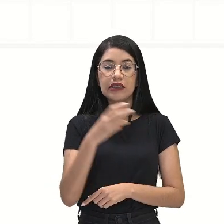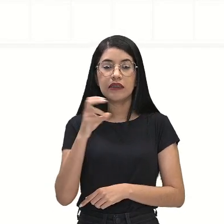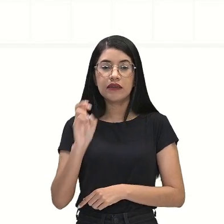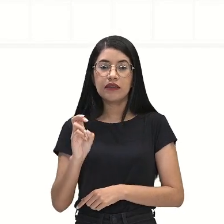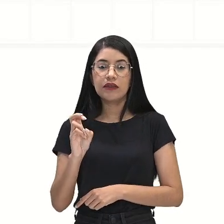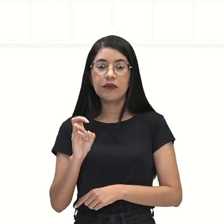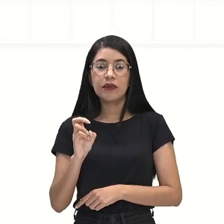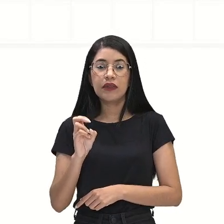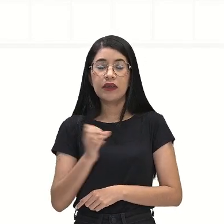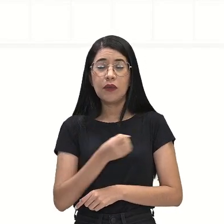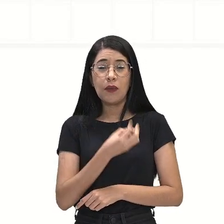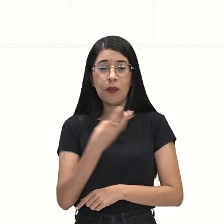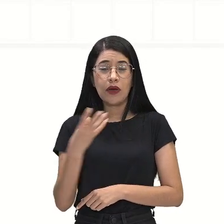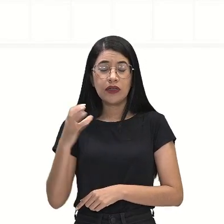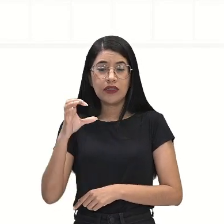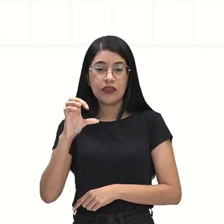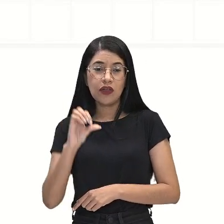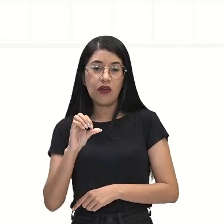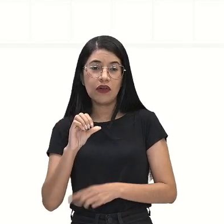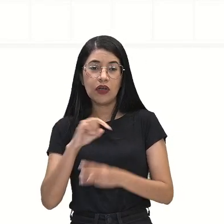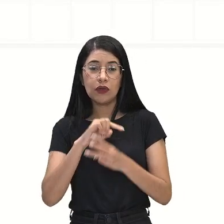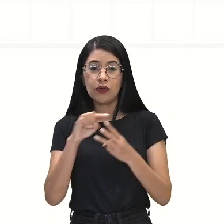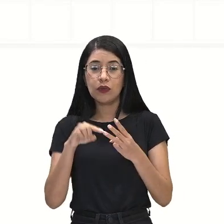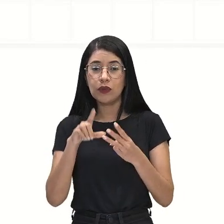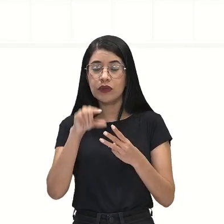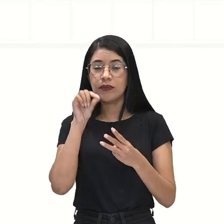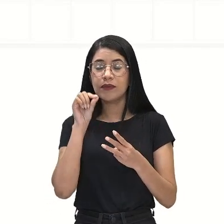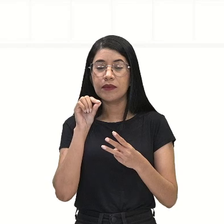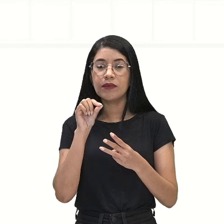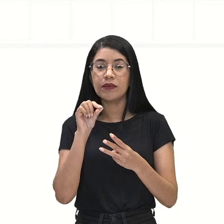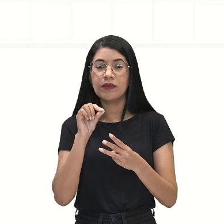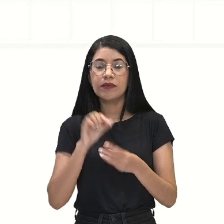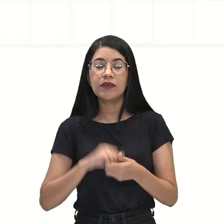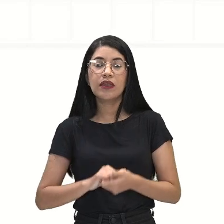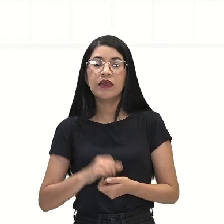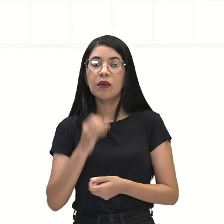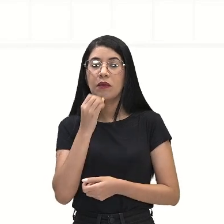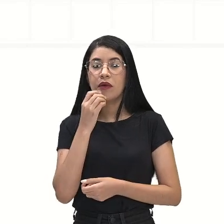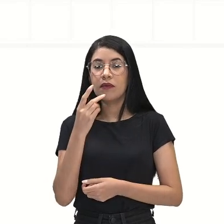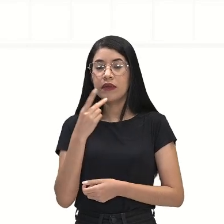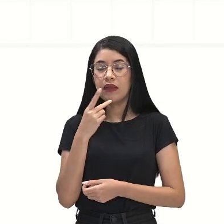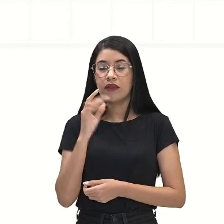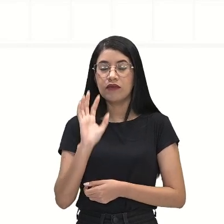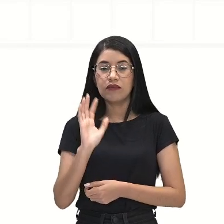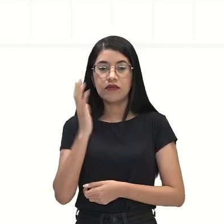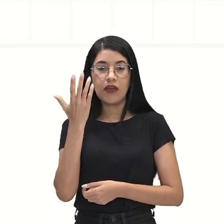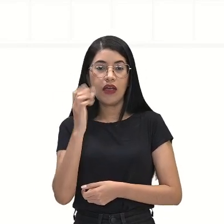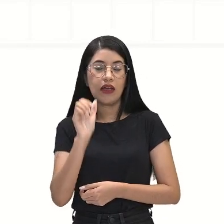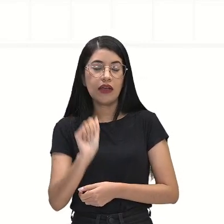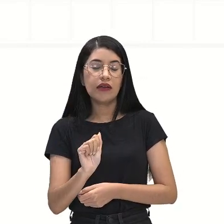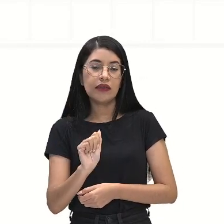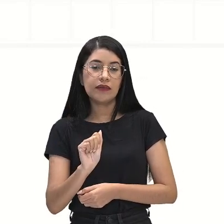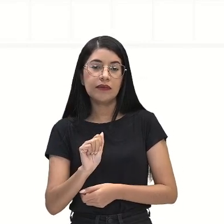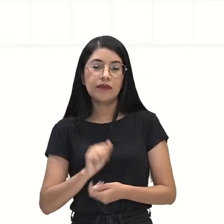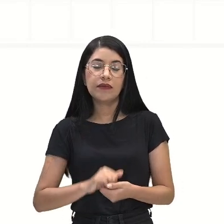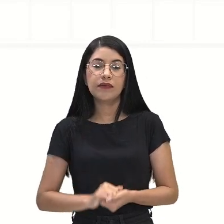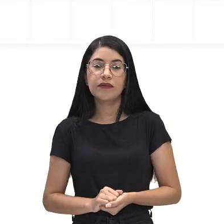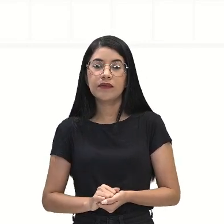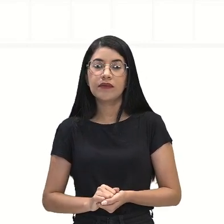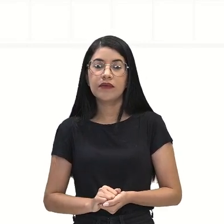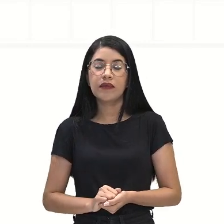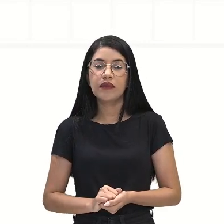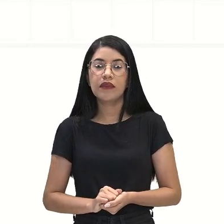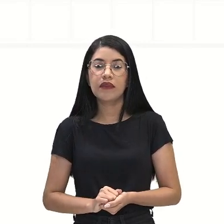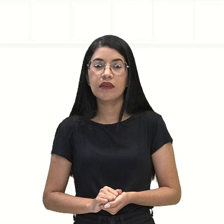os 9, eu só tenho duas opções. Então, a probabilidade desse evento, vou colocar aqui A,